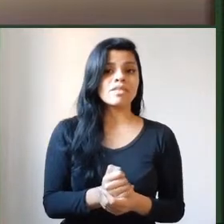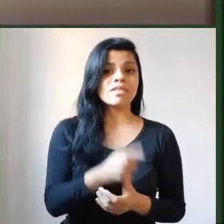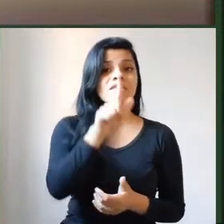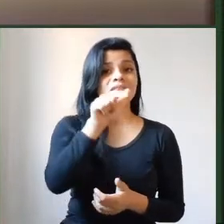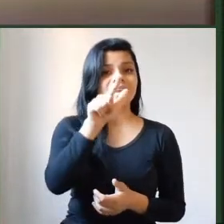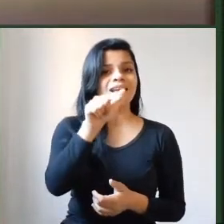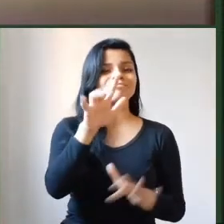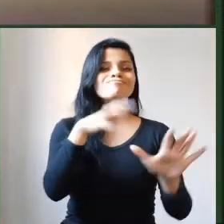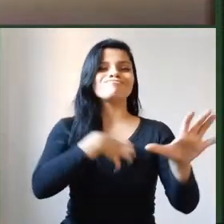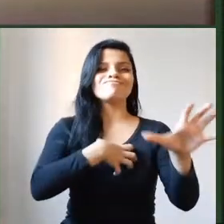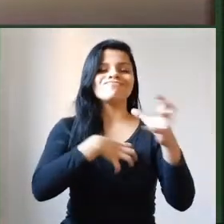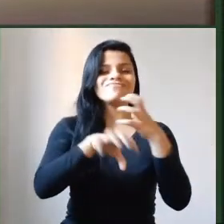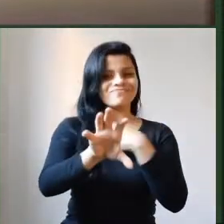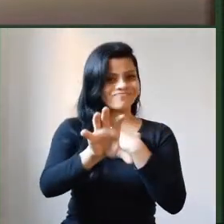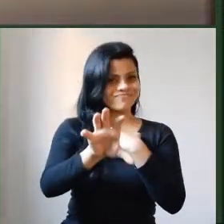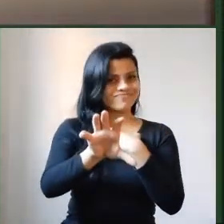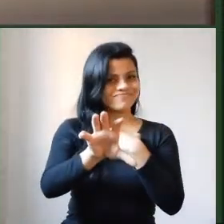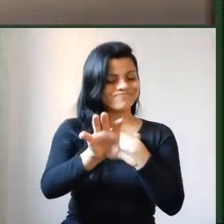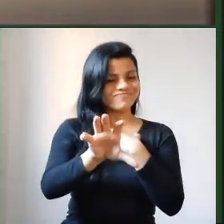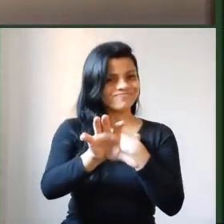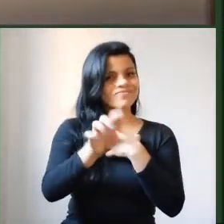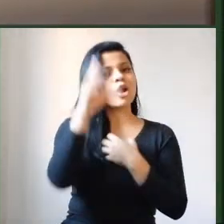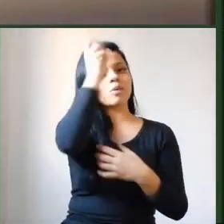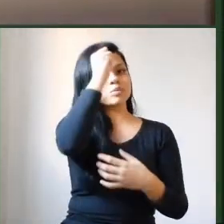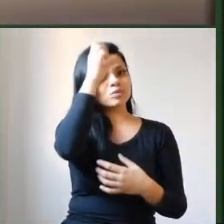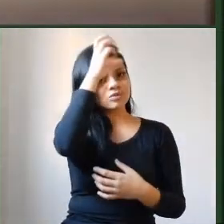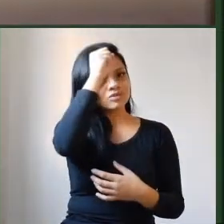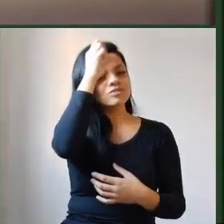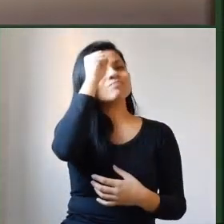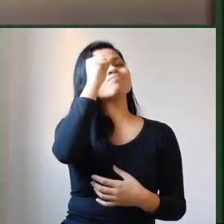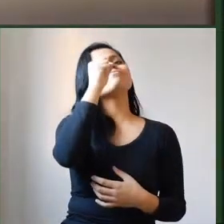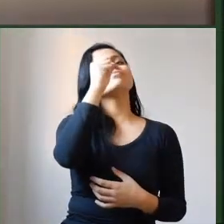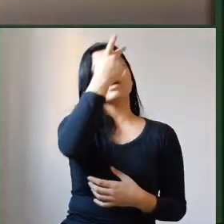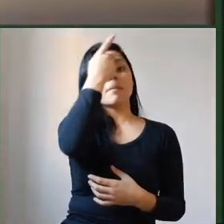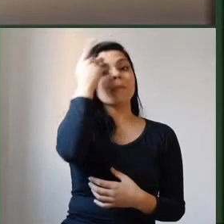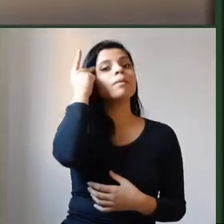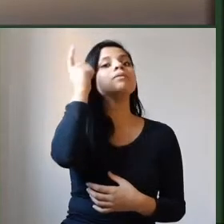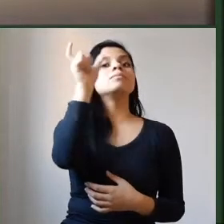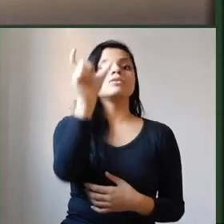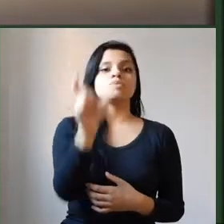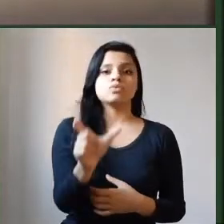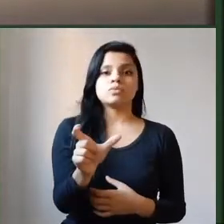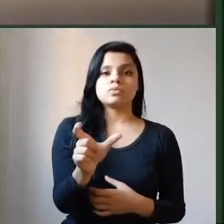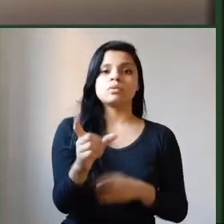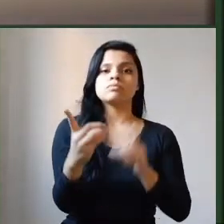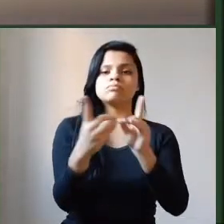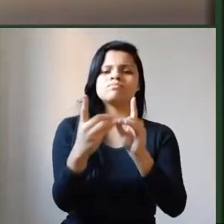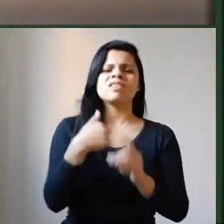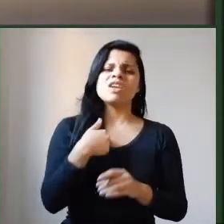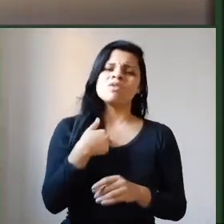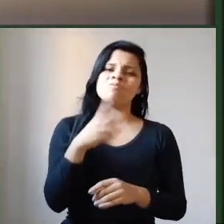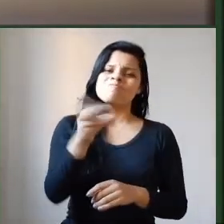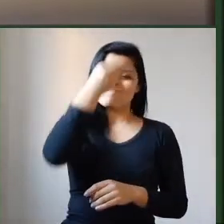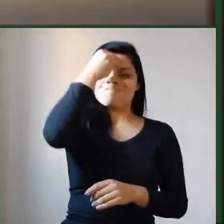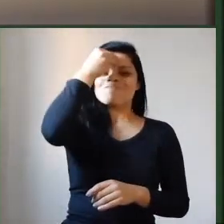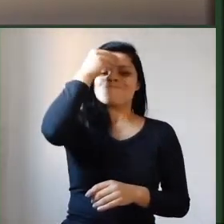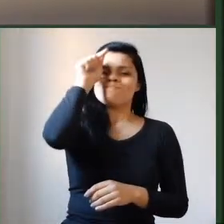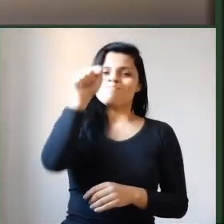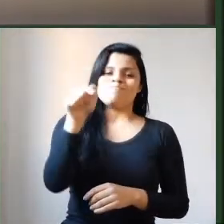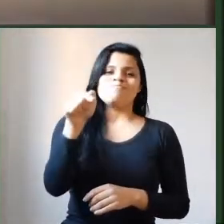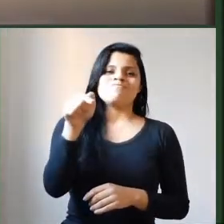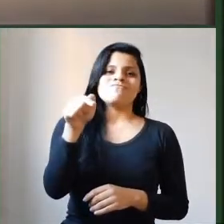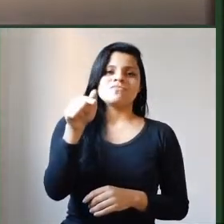Principalmente um paciente que me marcou muito, foi esse paciente que a gente acabou entubando, e depois ele escreveu essas